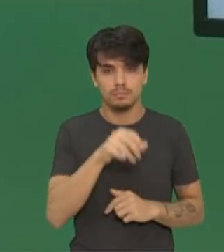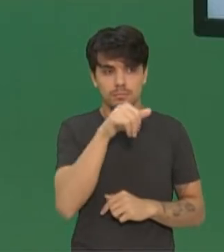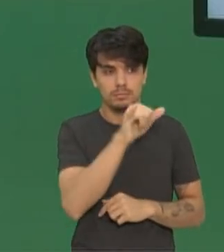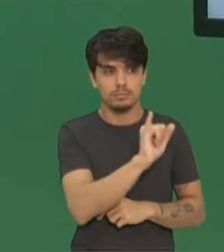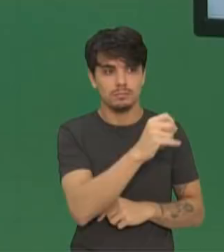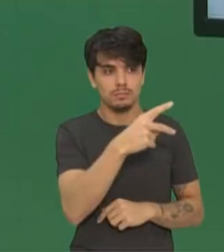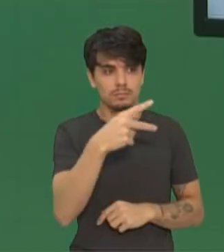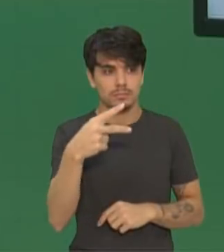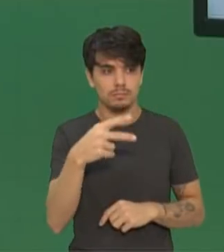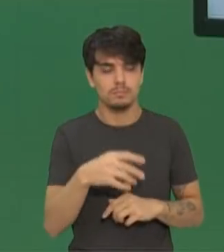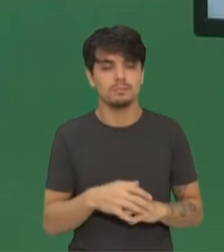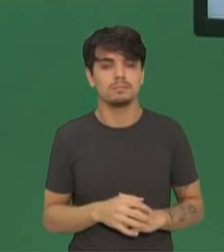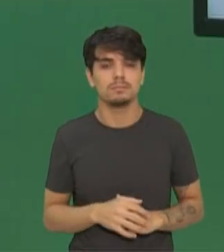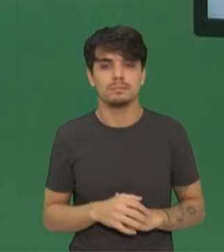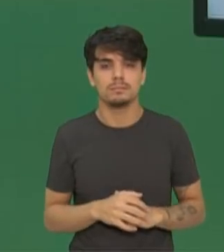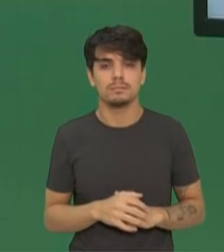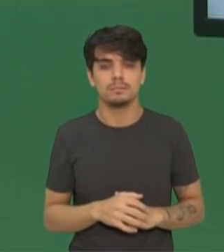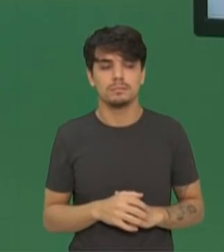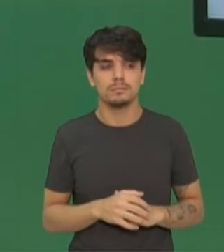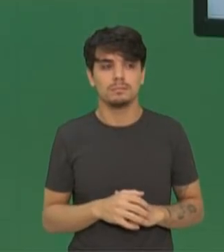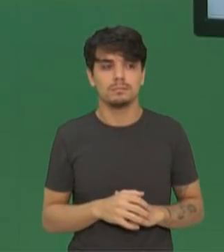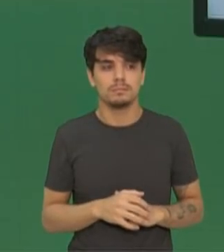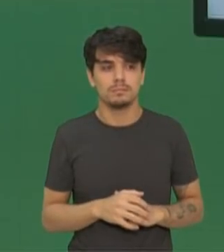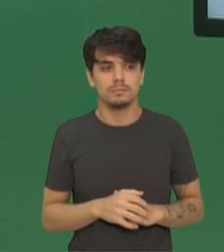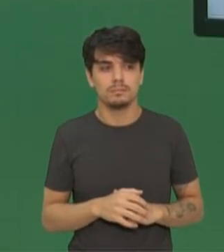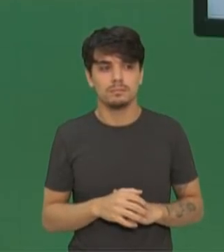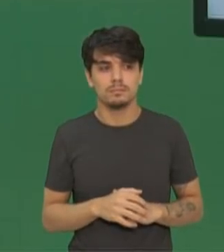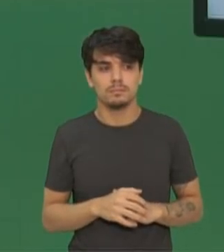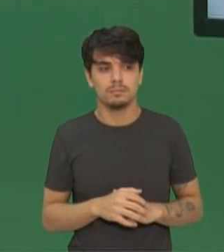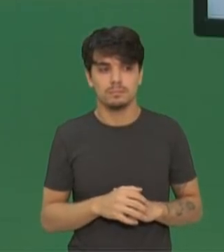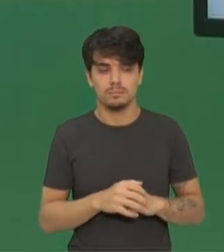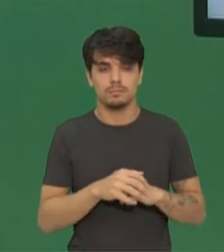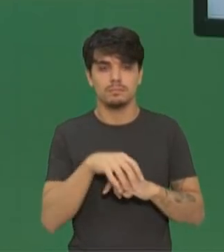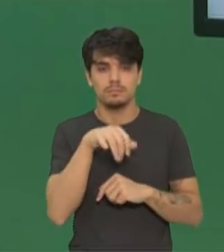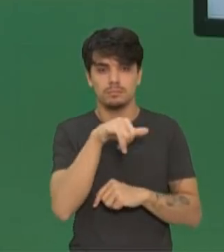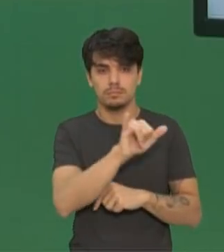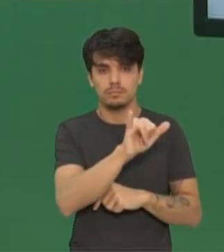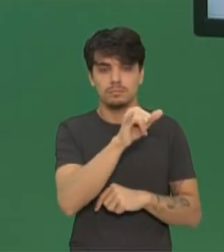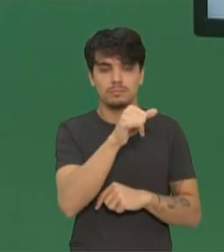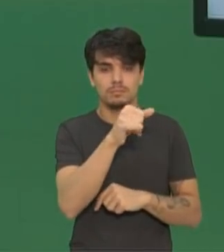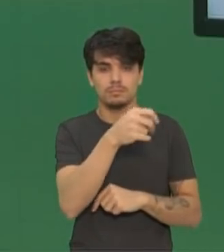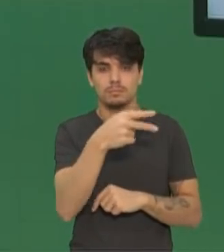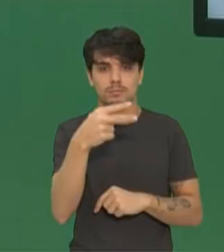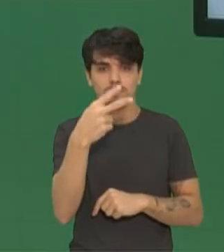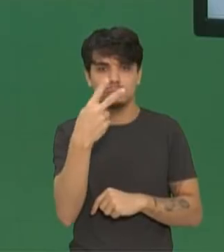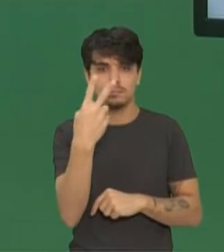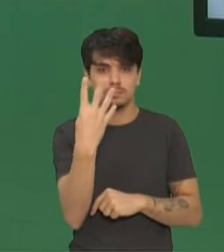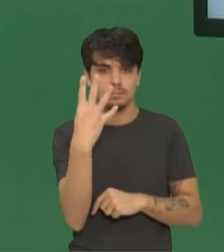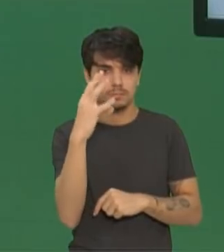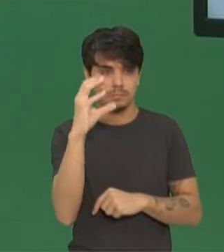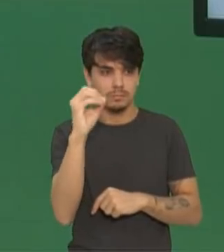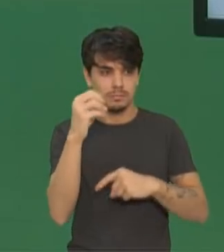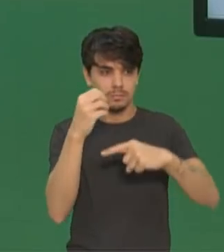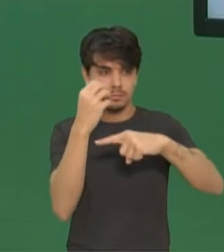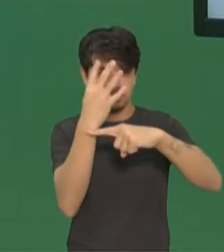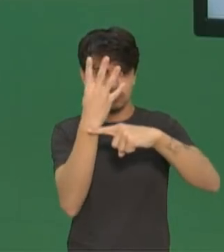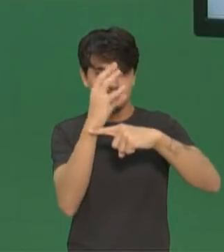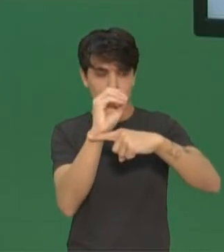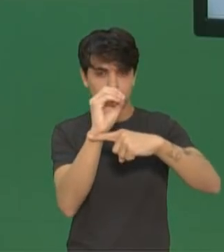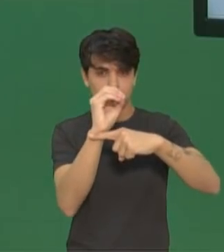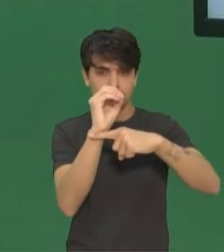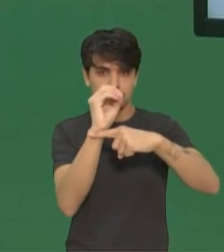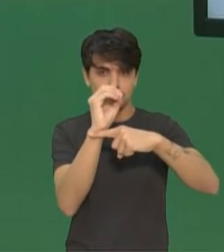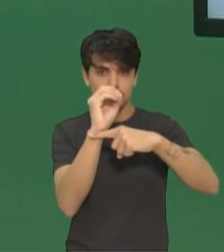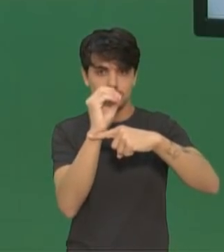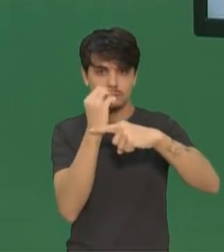fazendo frações equivalentes. Se eu dividir por 2, dá quanto? 40. Se eu dividir por 6, 6 por 2 vai